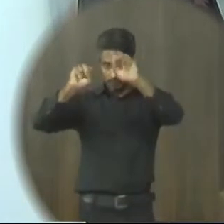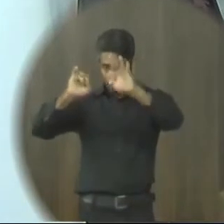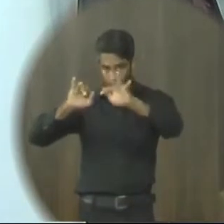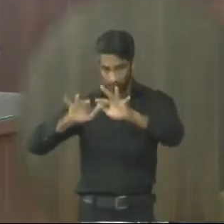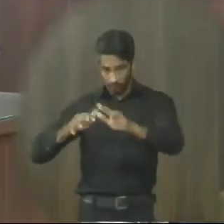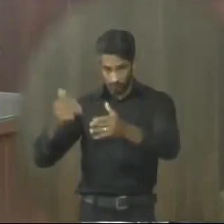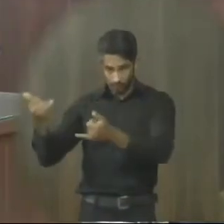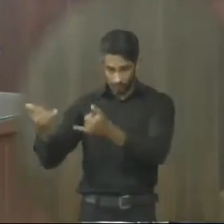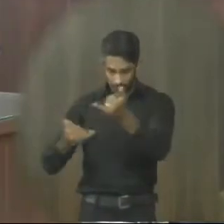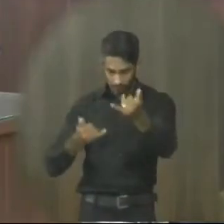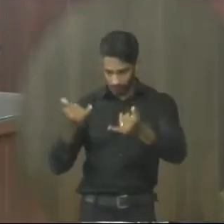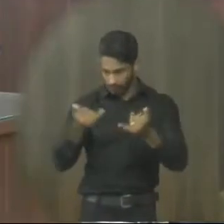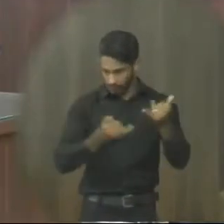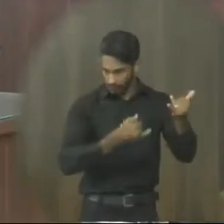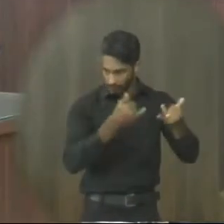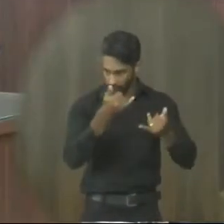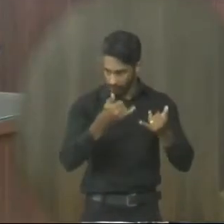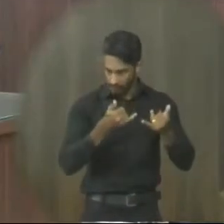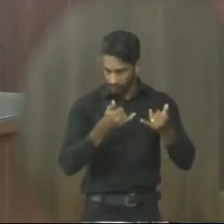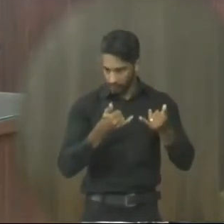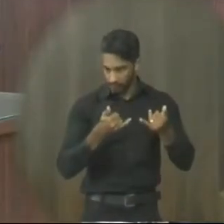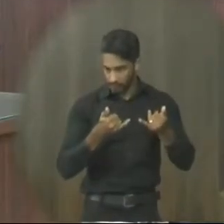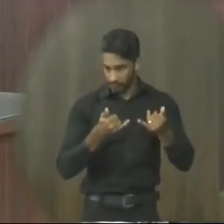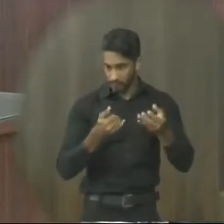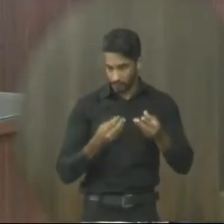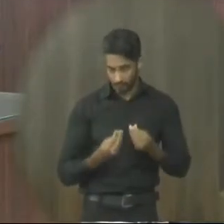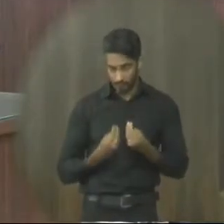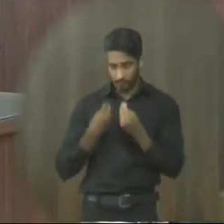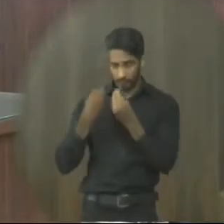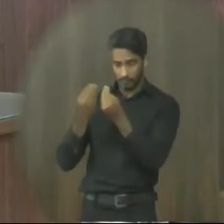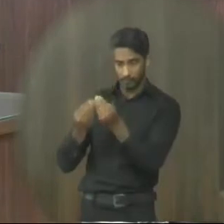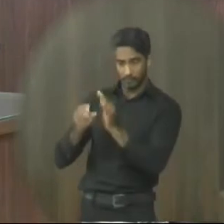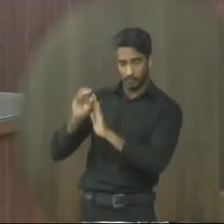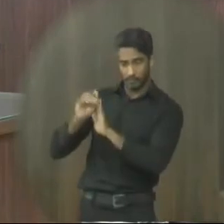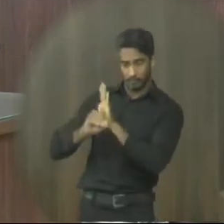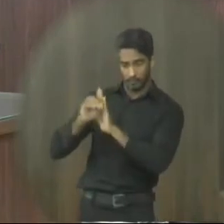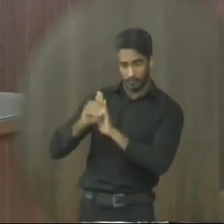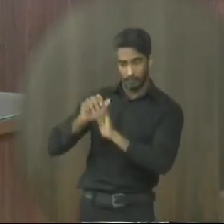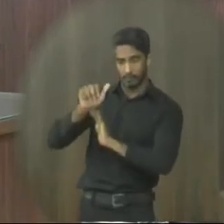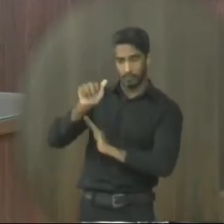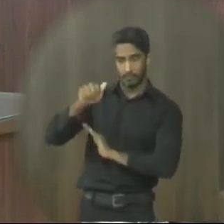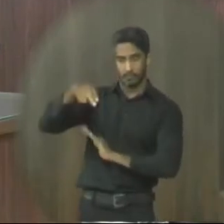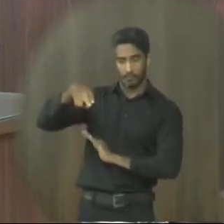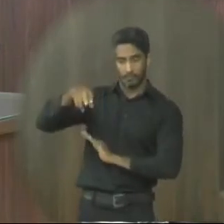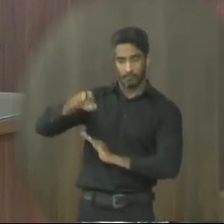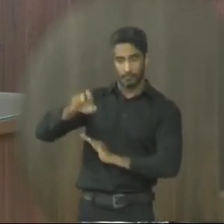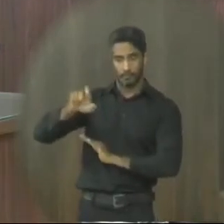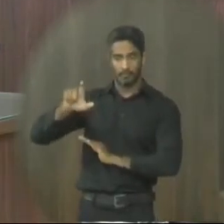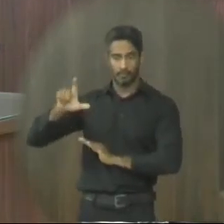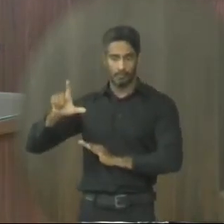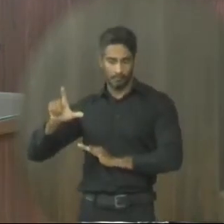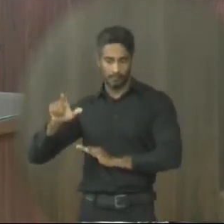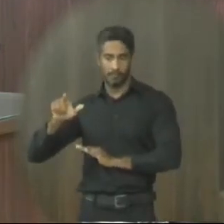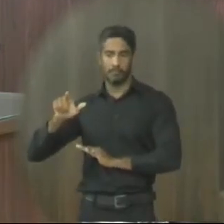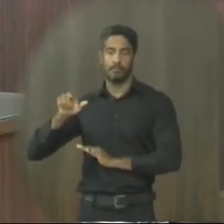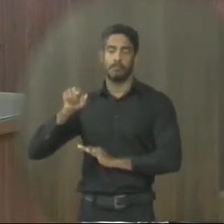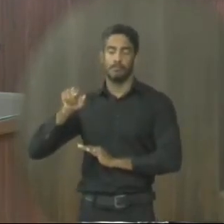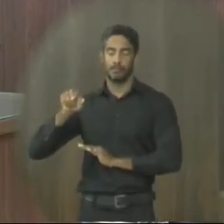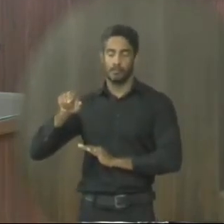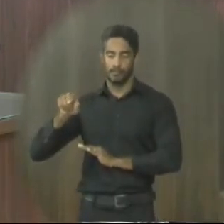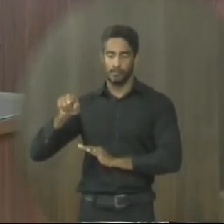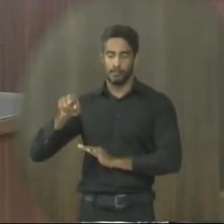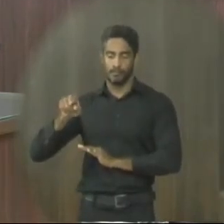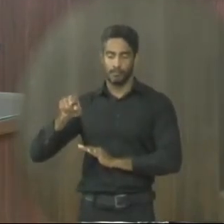que, após a tramitação regimental, seja encaminhado ao ofício da ANEEL, Agência Nacional de Energia